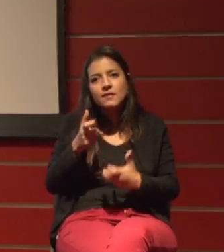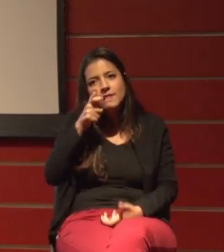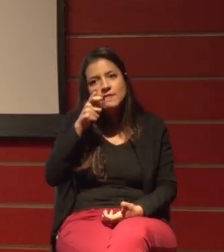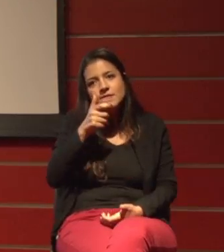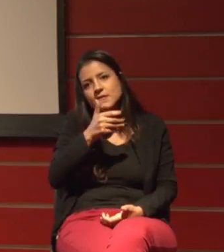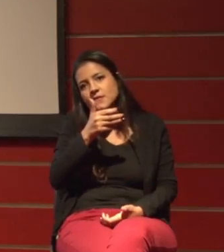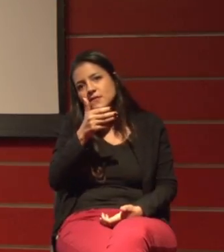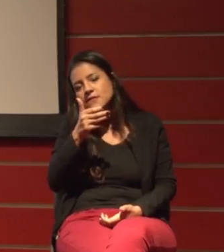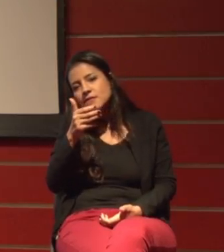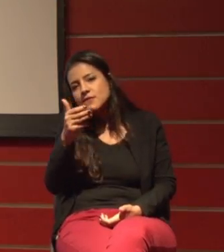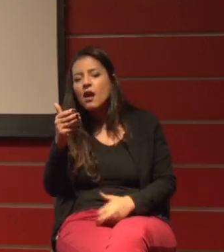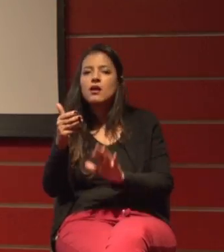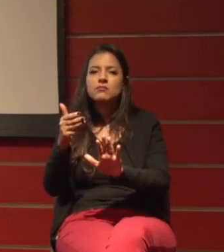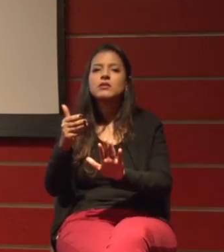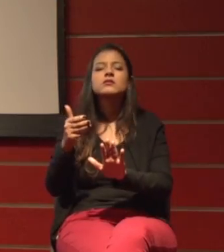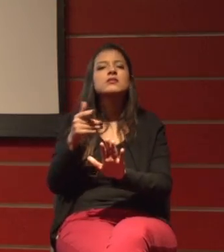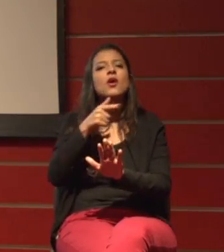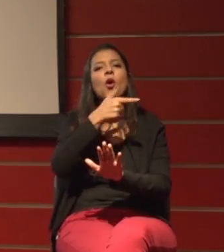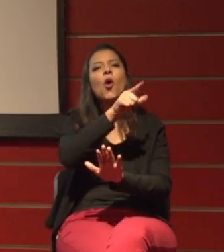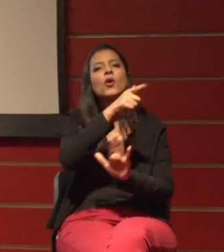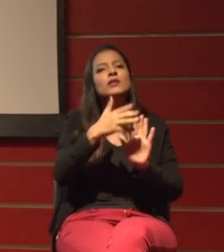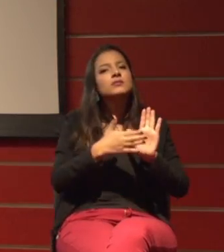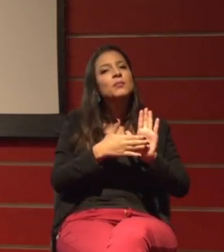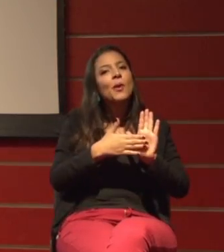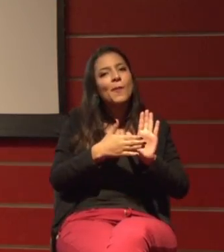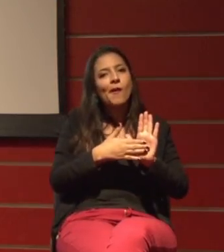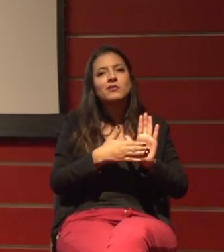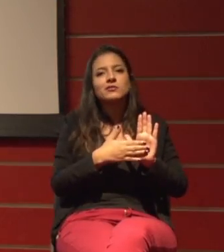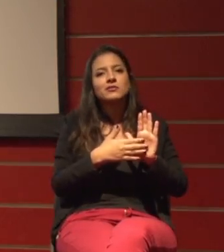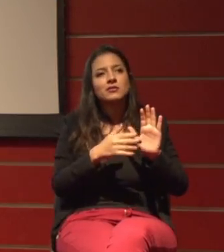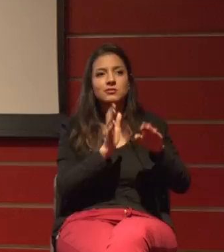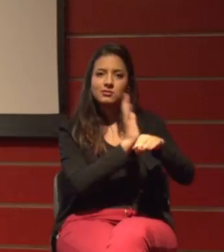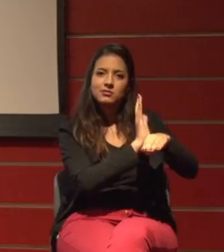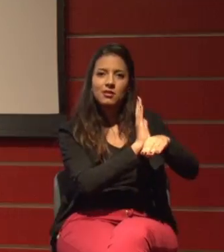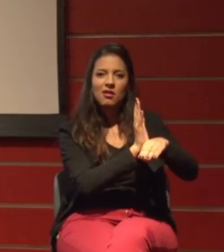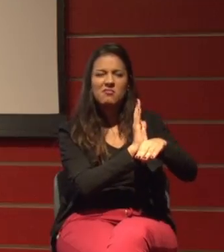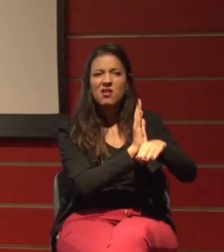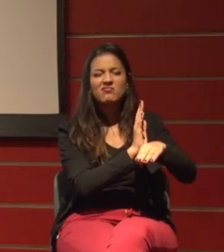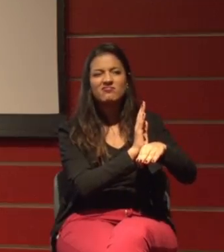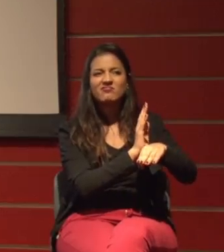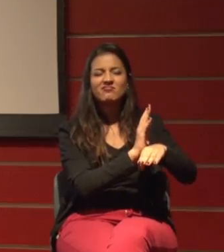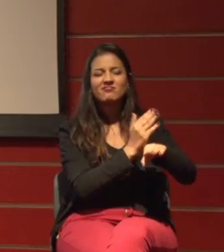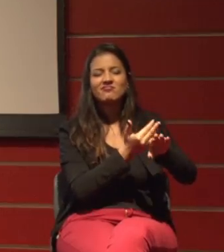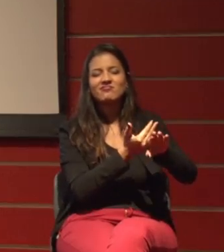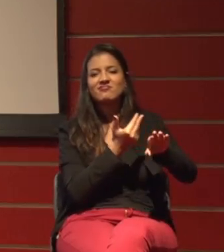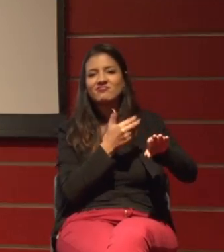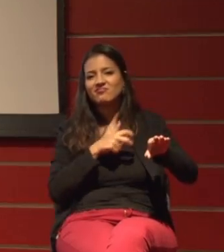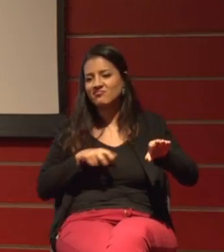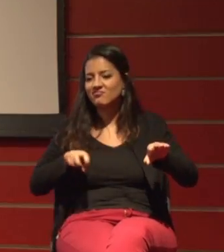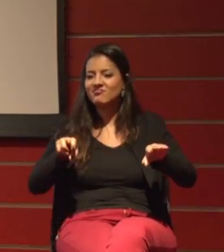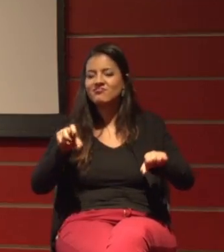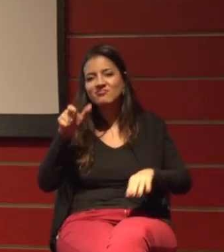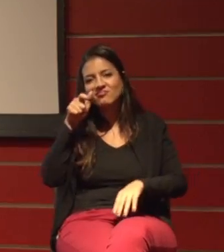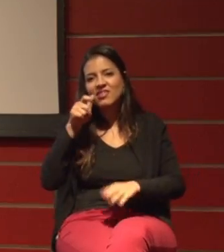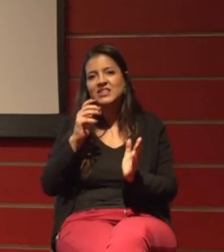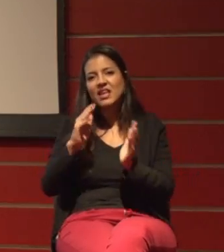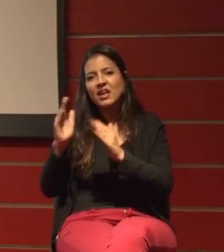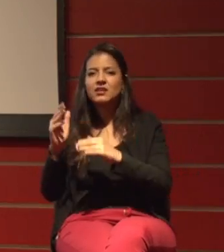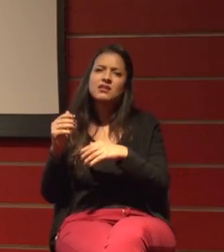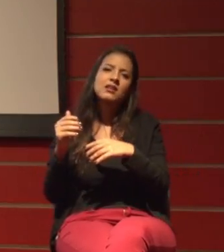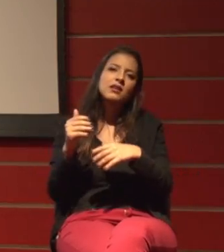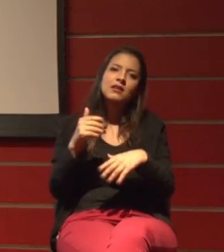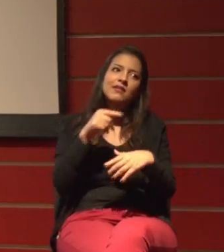tá se afastando de propostas eh mais ligadas ao cinema que é de Às vezes você apresentar um espaço uma